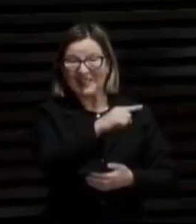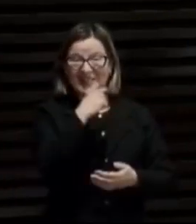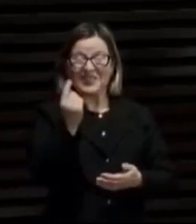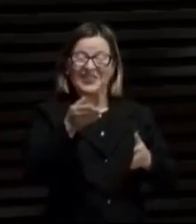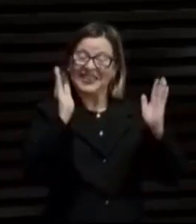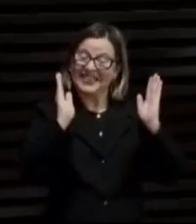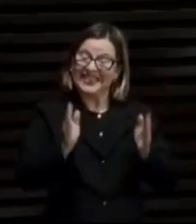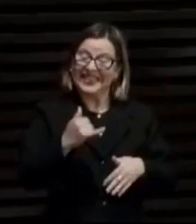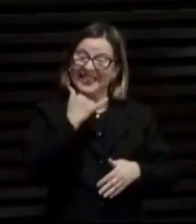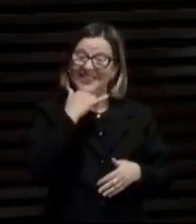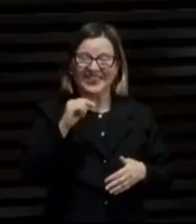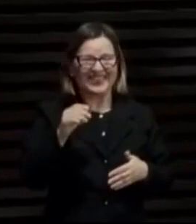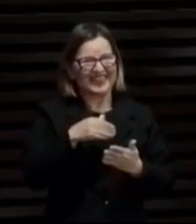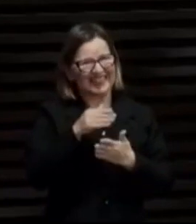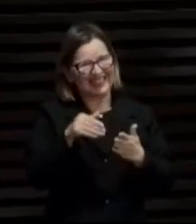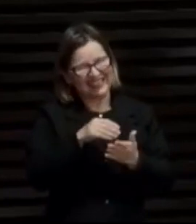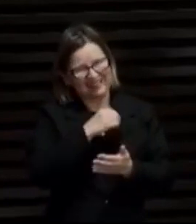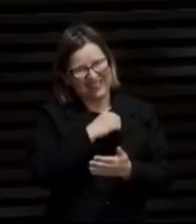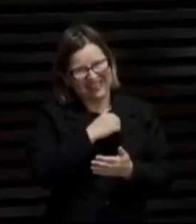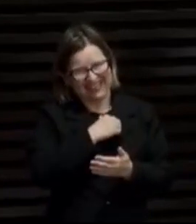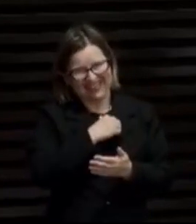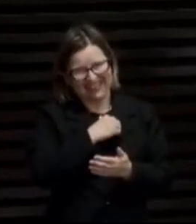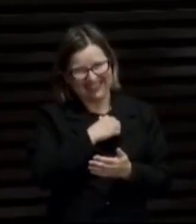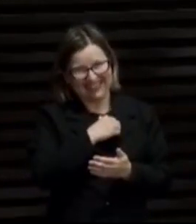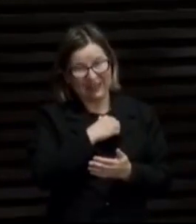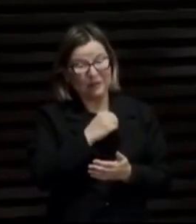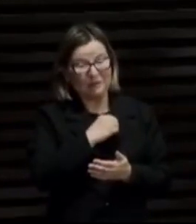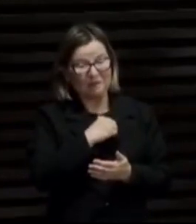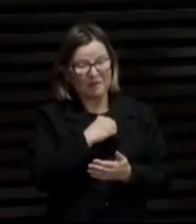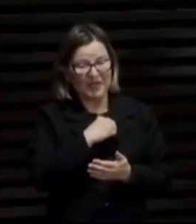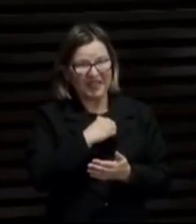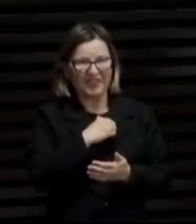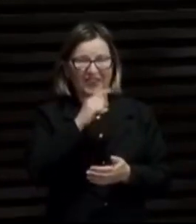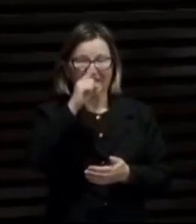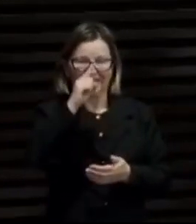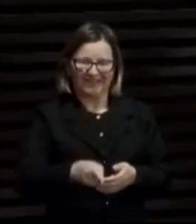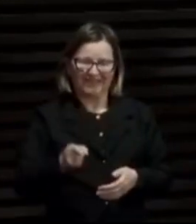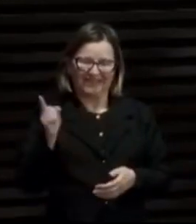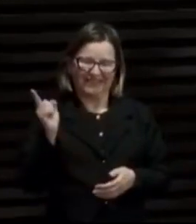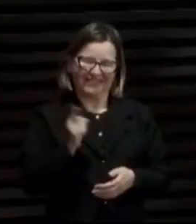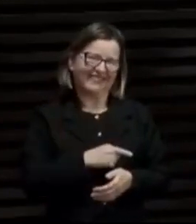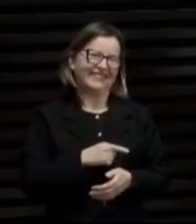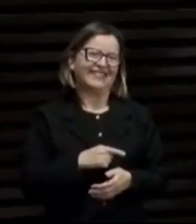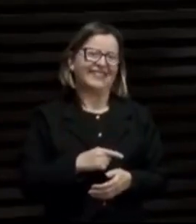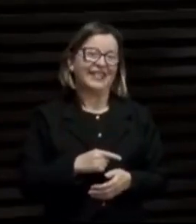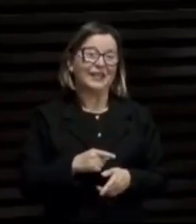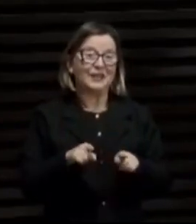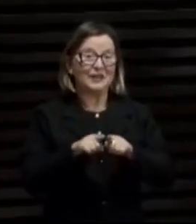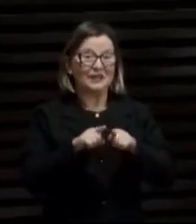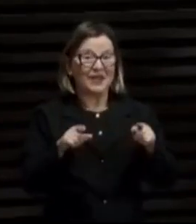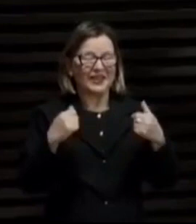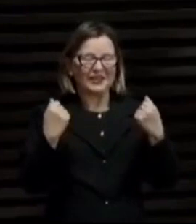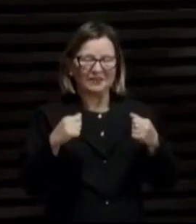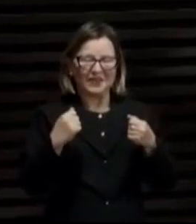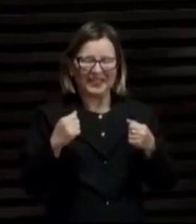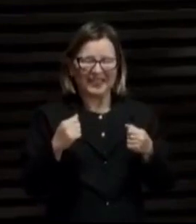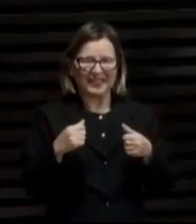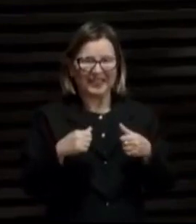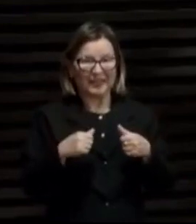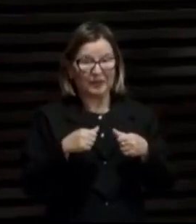o pecado. A raiz do pecado foi aniquilada, mas precisamos desse processo, desse caminhar